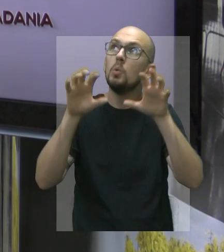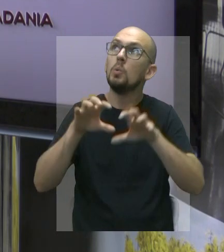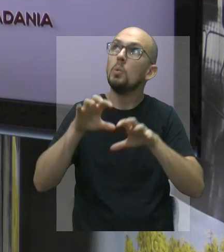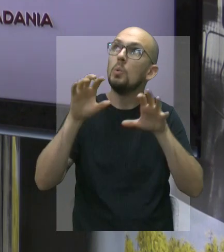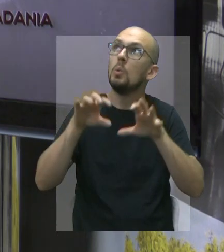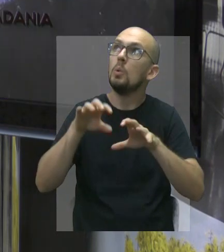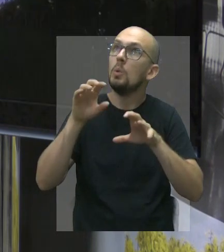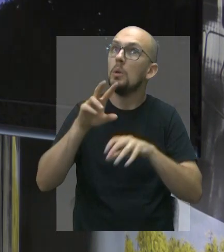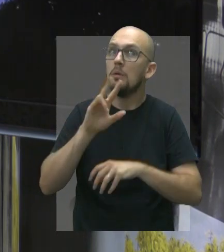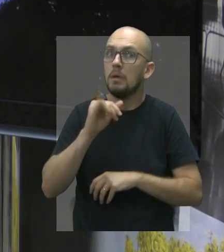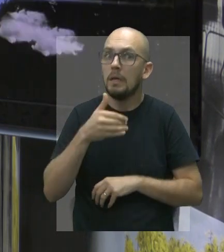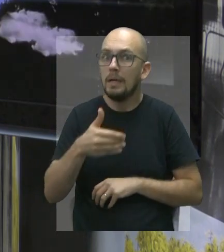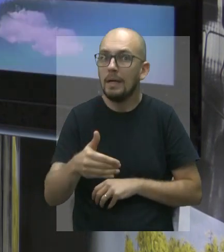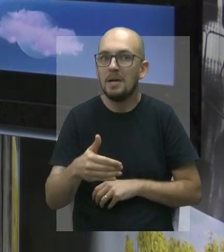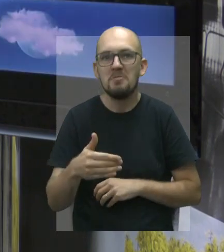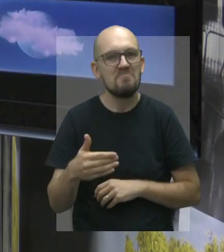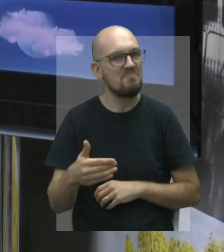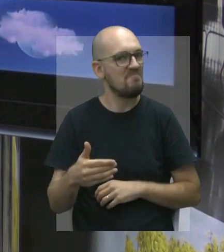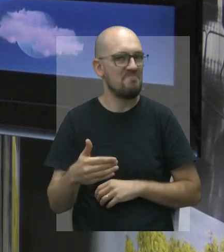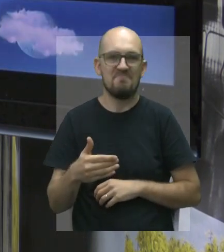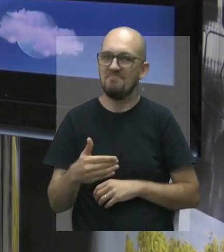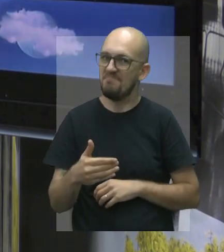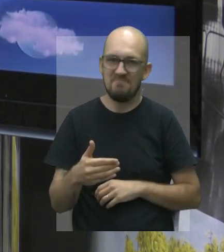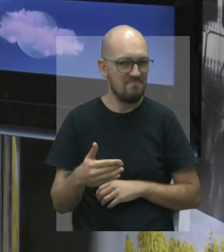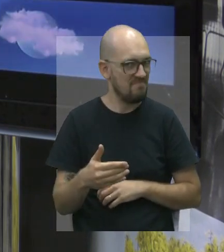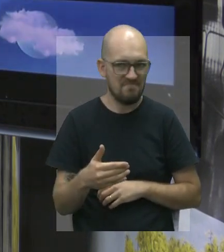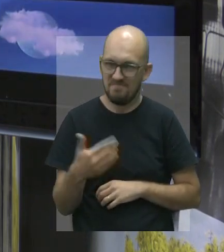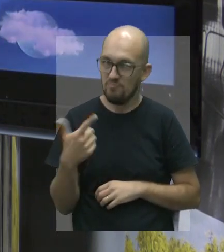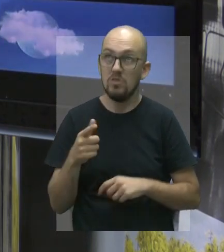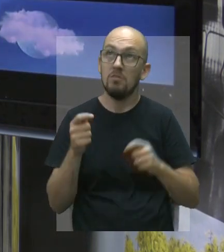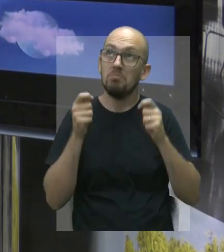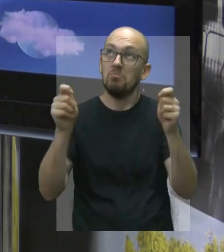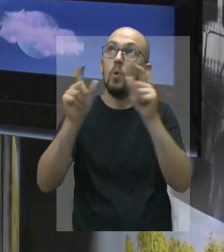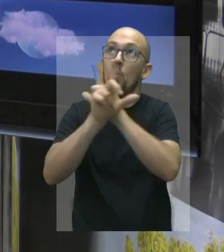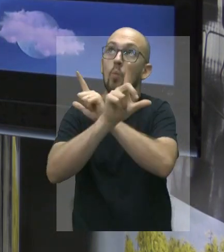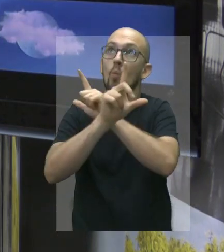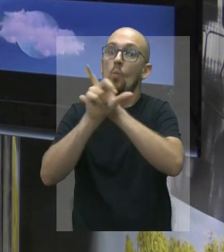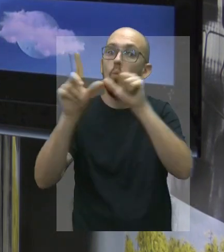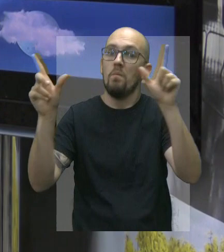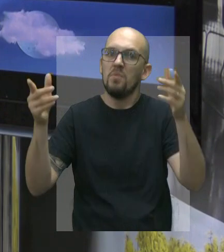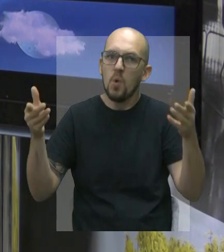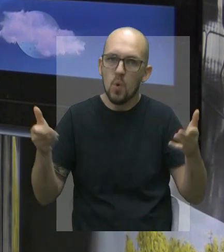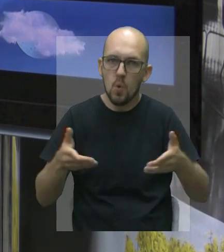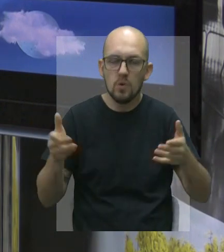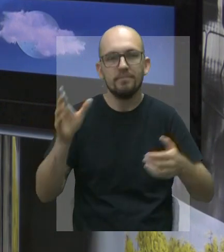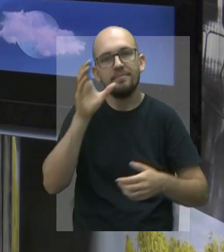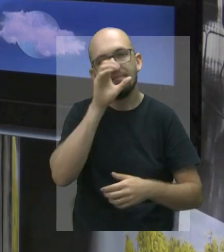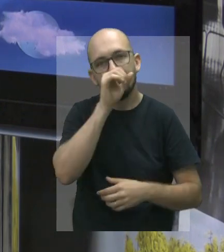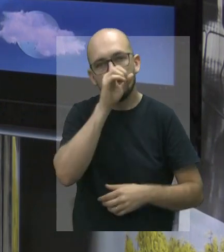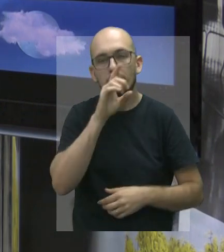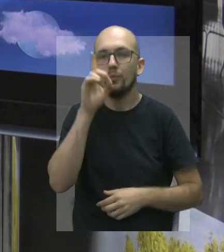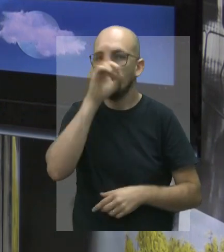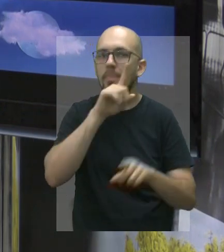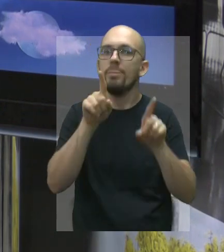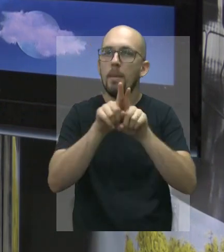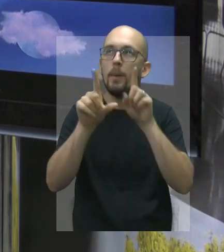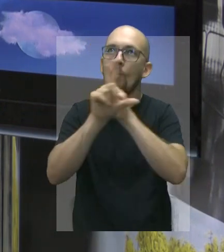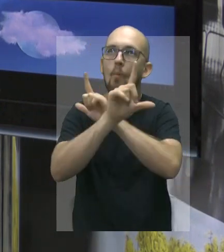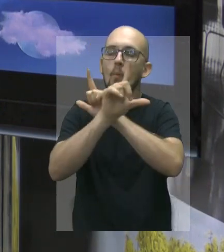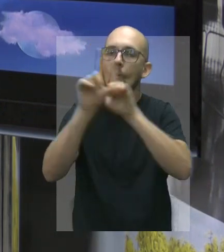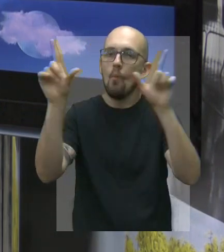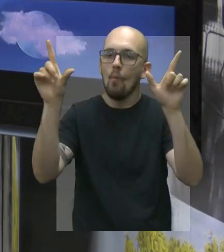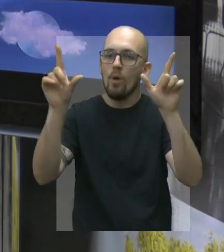que vai chover? A previsão não é de chuva, é de tempo firme, tanto para hoje como para o sábado e para o domingo. Vamos ver aqui